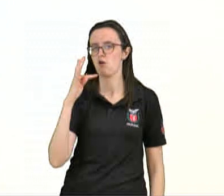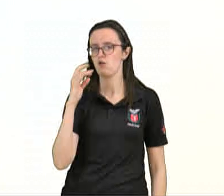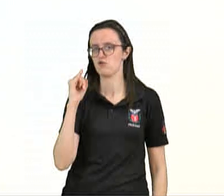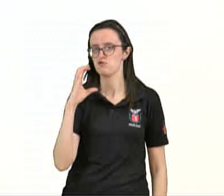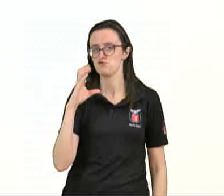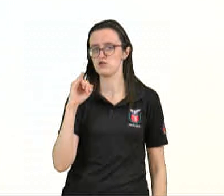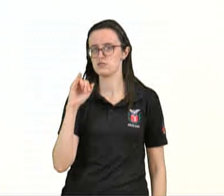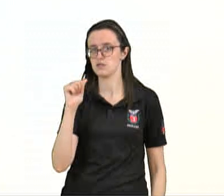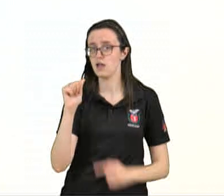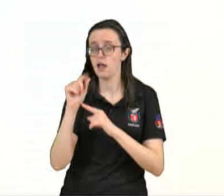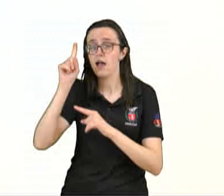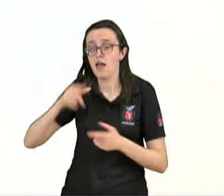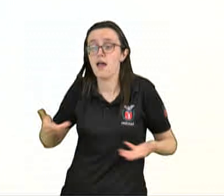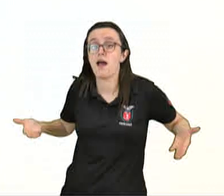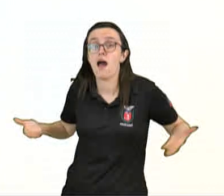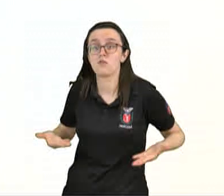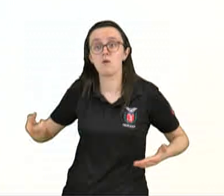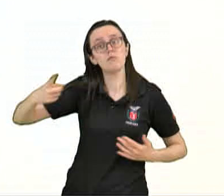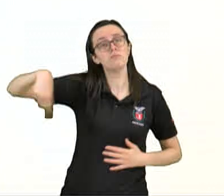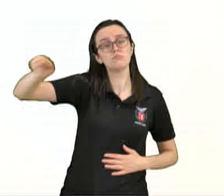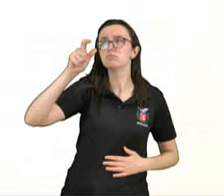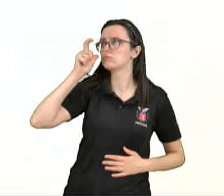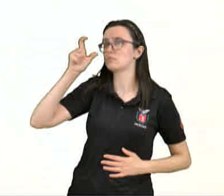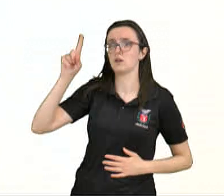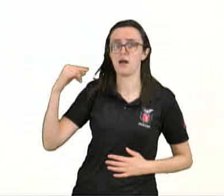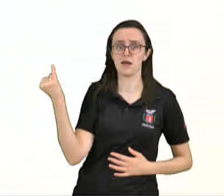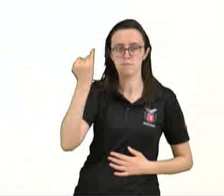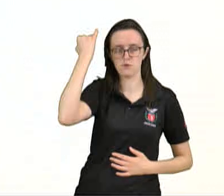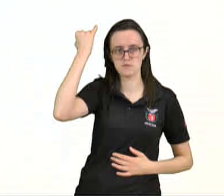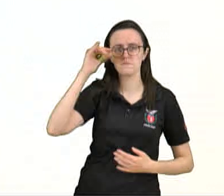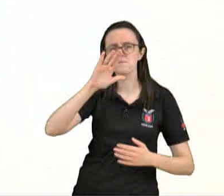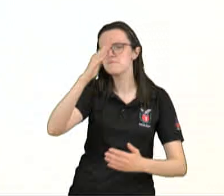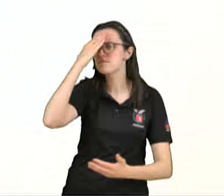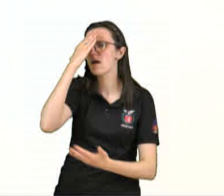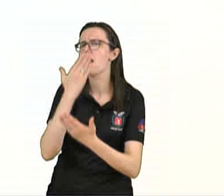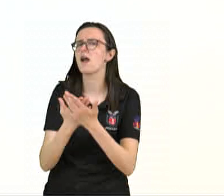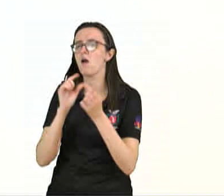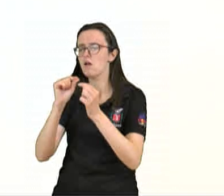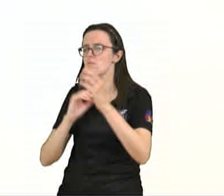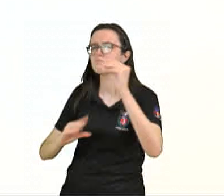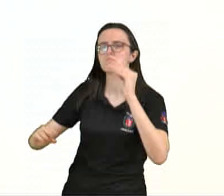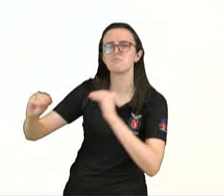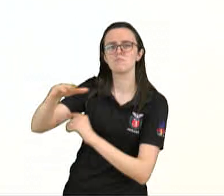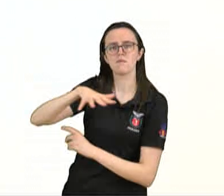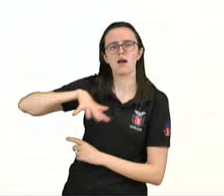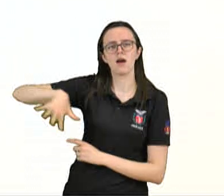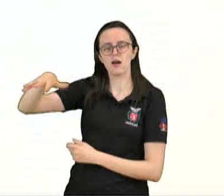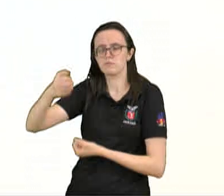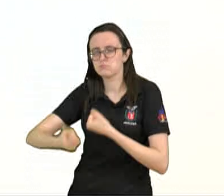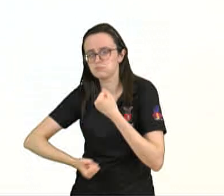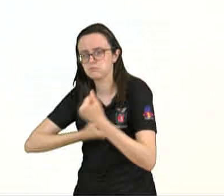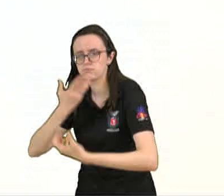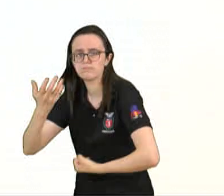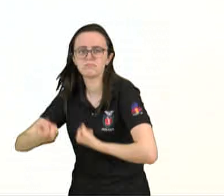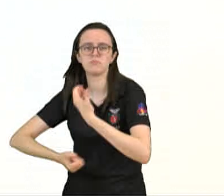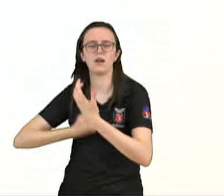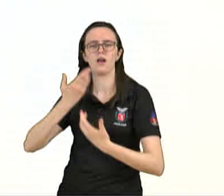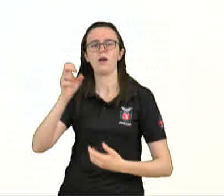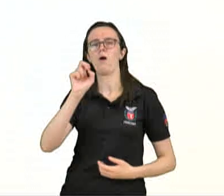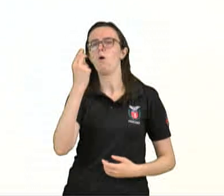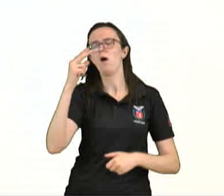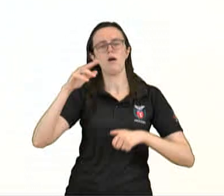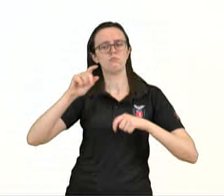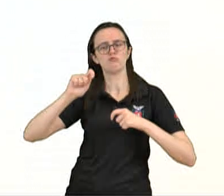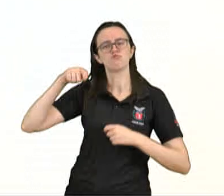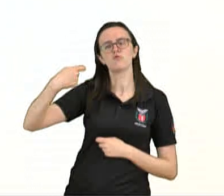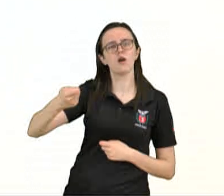fatos atuais, de interesse público. Há uma crença de que os relatos dessa natureza, ou seja, acerca